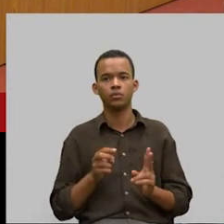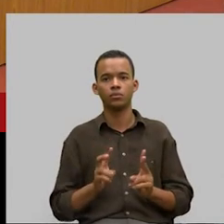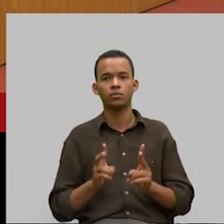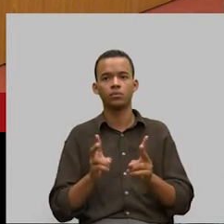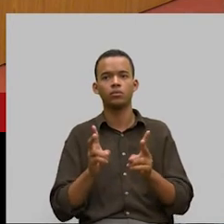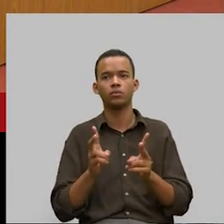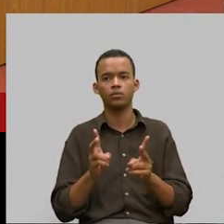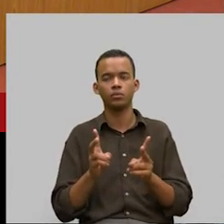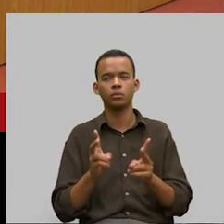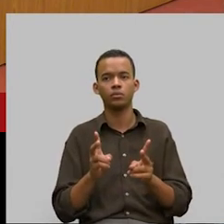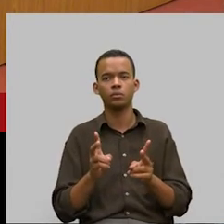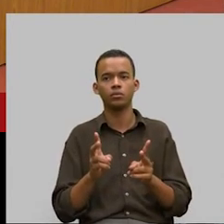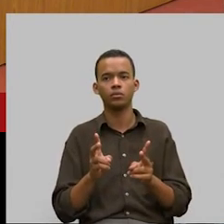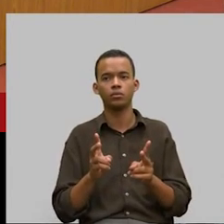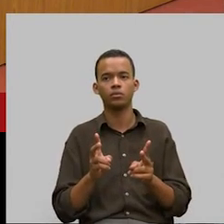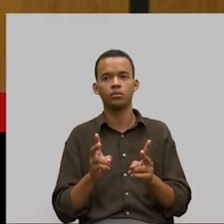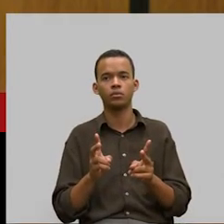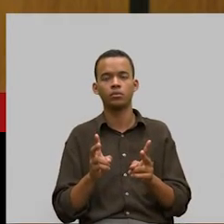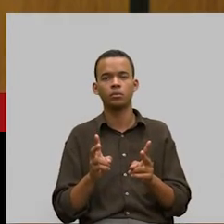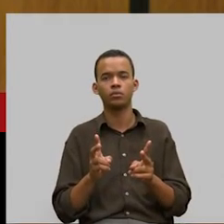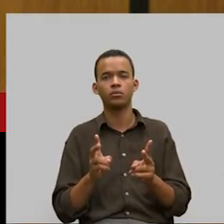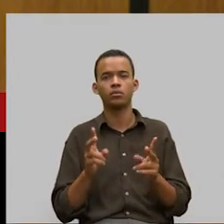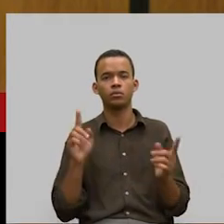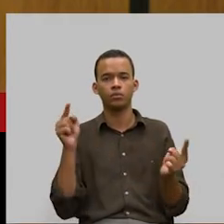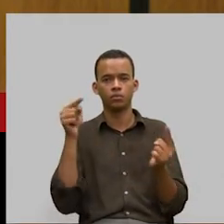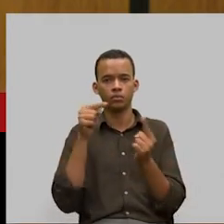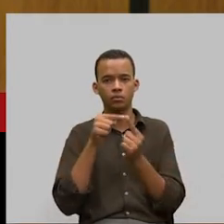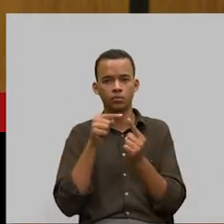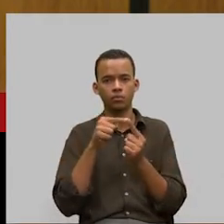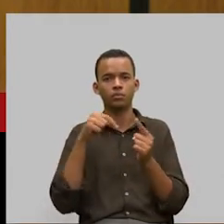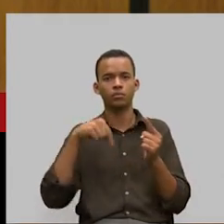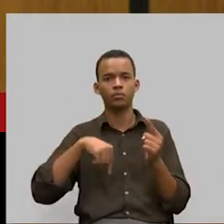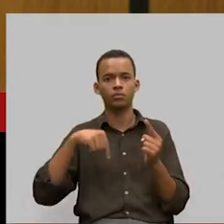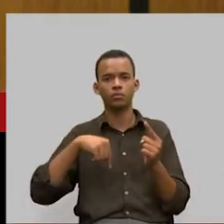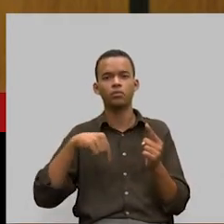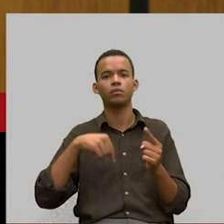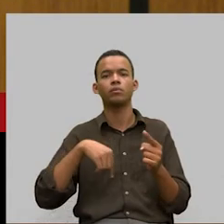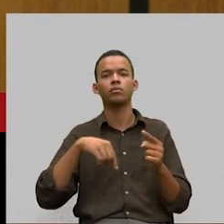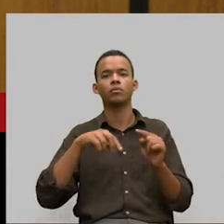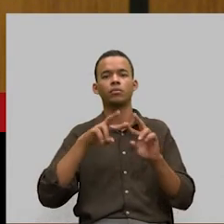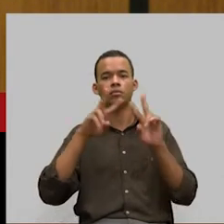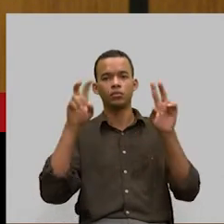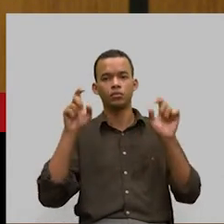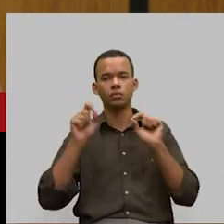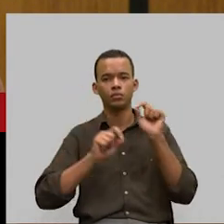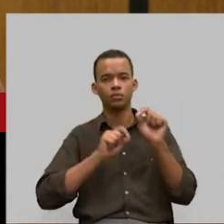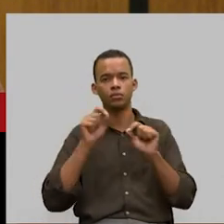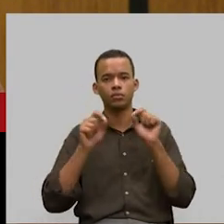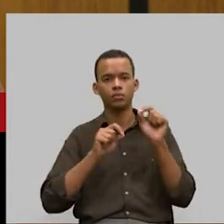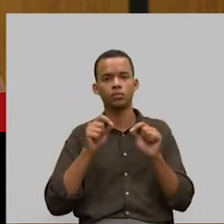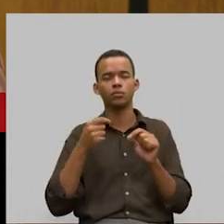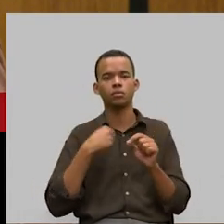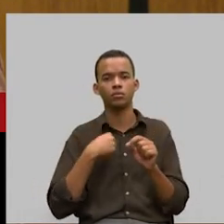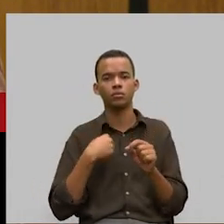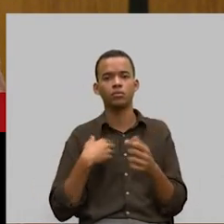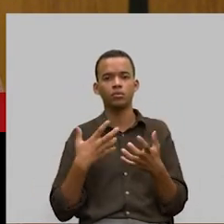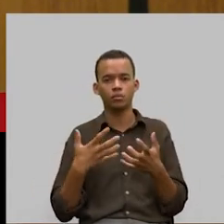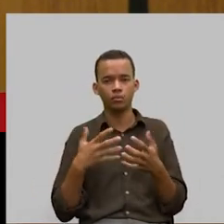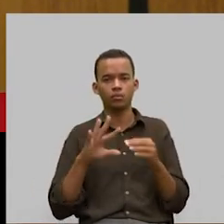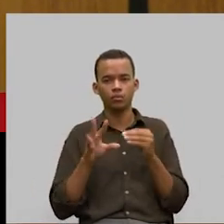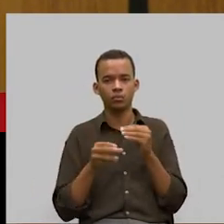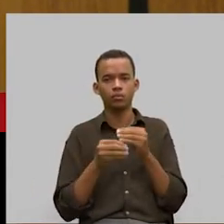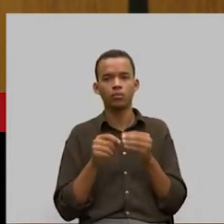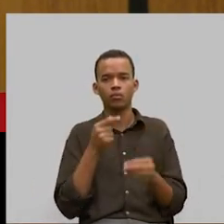para nos atermos a objetividade deste momento e aí primeiro eu gostaria de reiterar aqui a fala